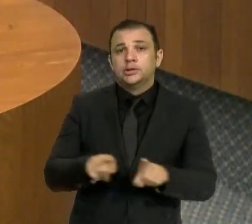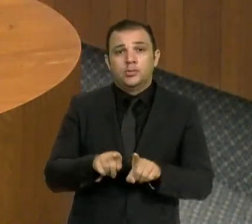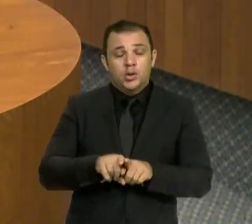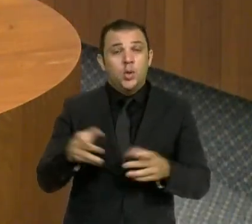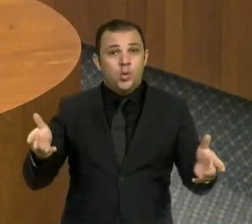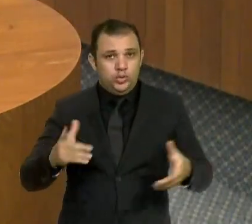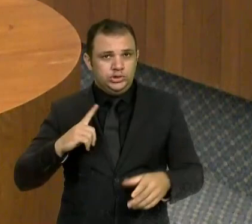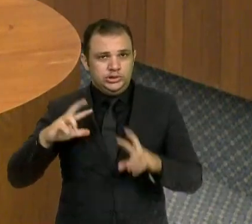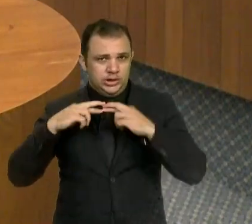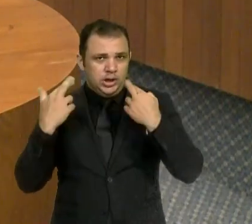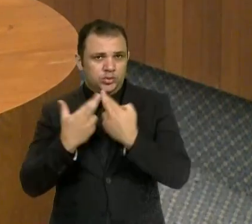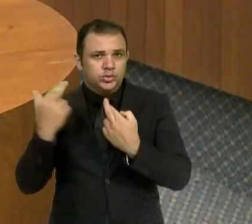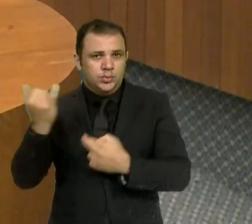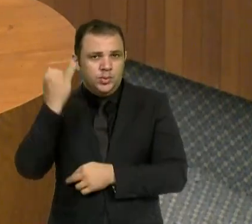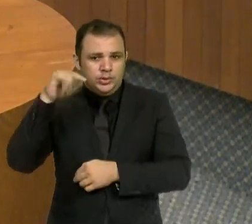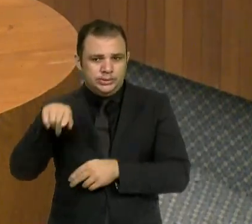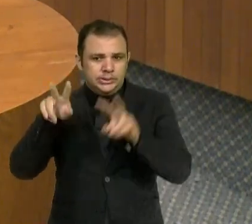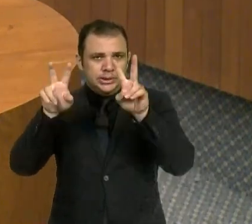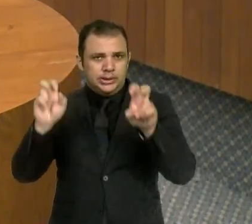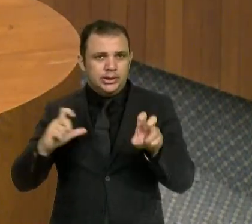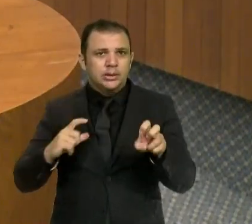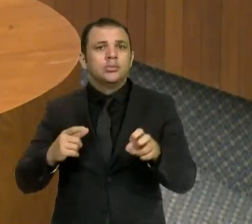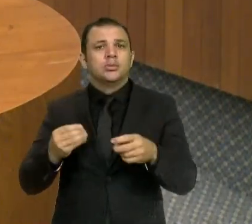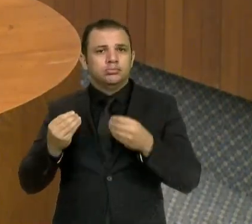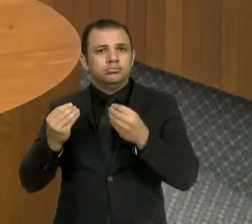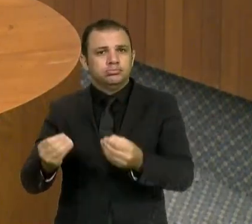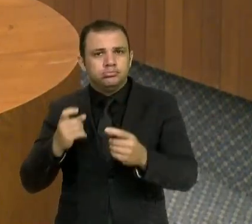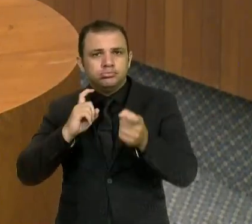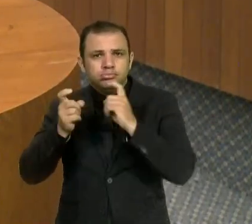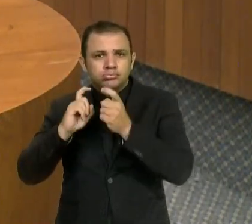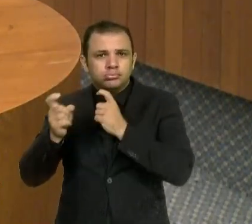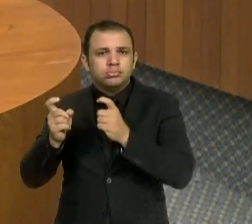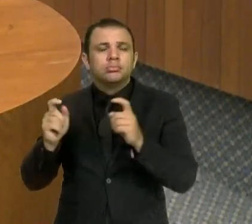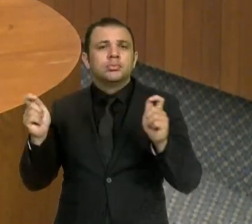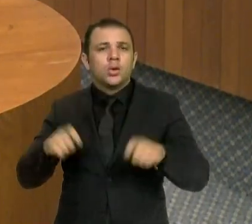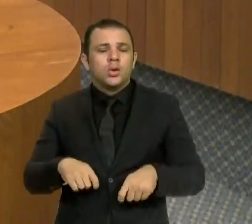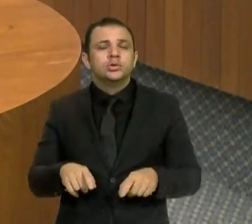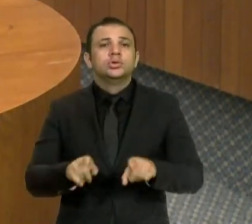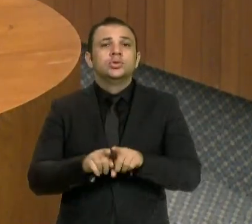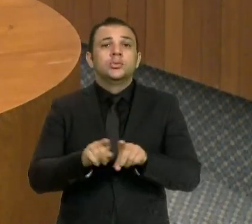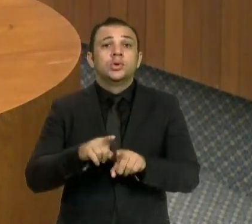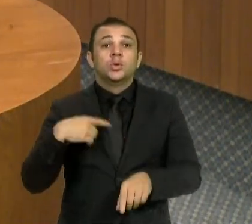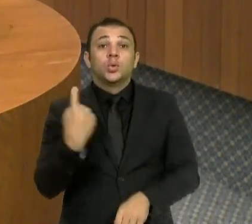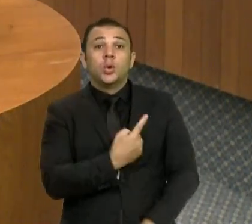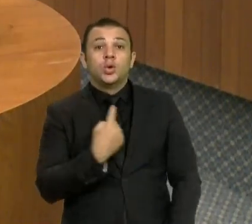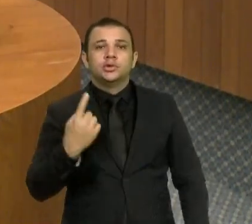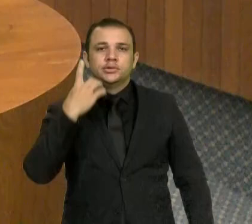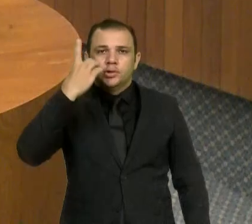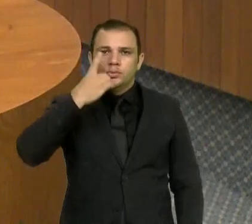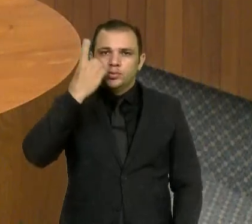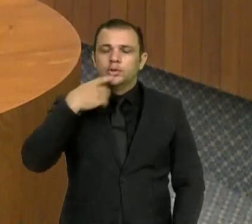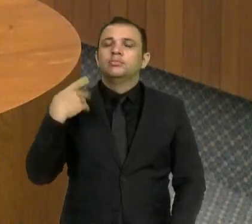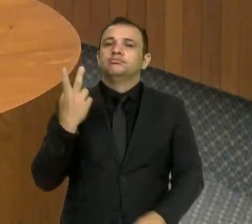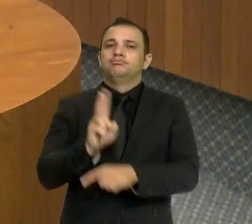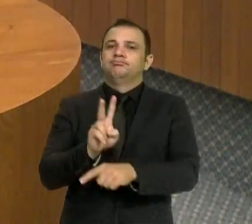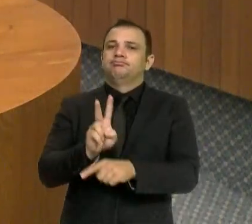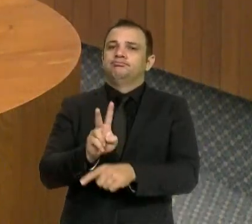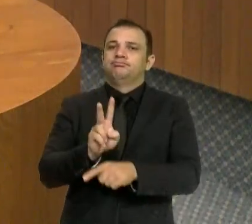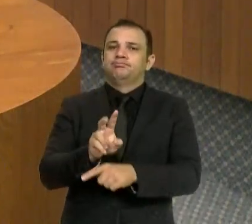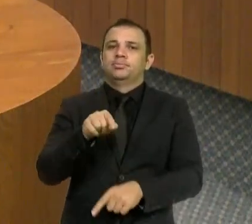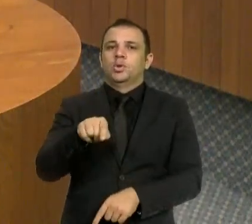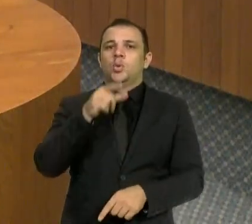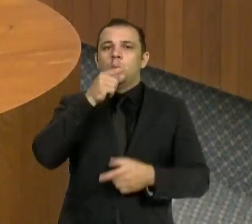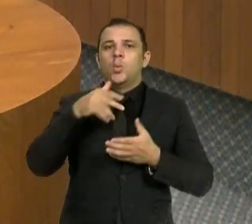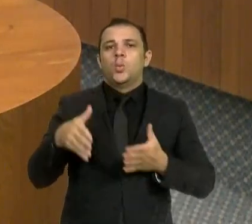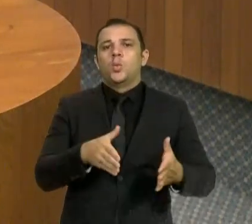colocando, e nós, todos os deputados, nós faremos sim o nosso papel em defesa do rio Itapecuru, né,